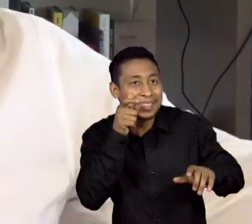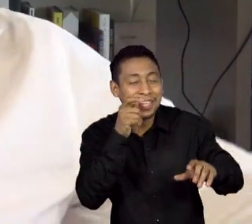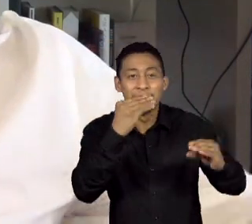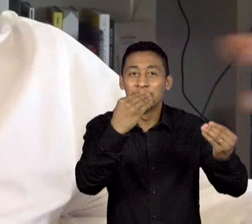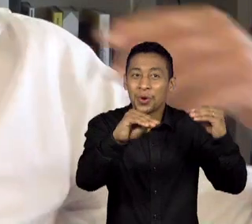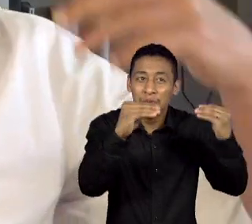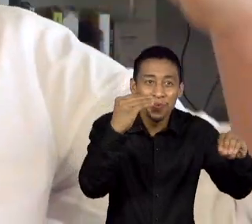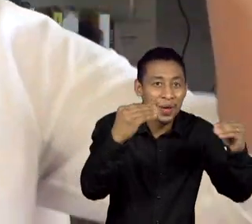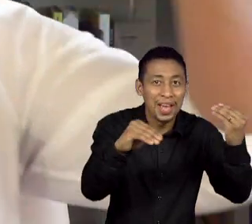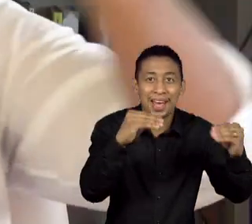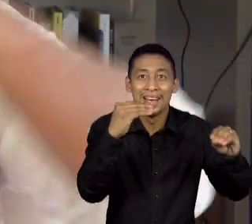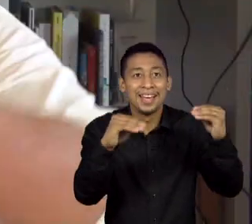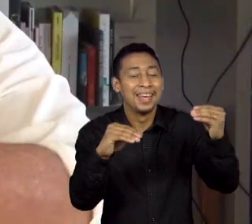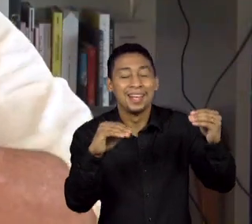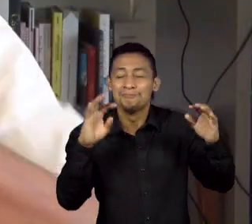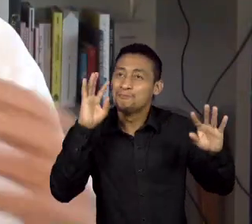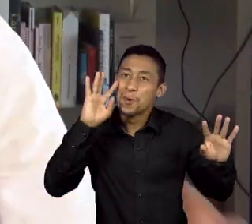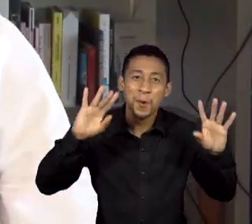ela copia bastante